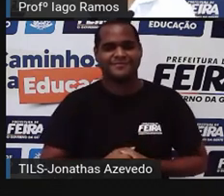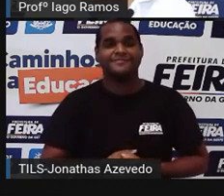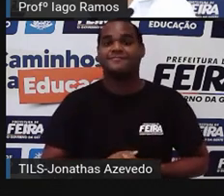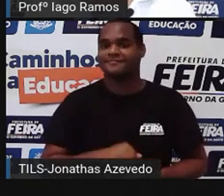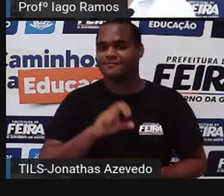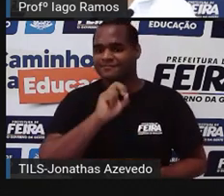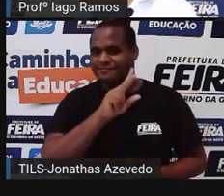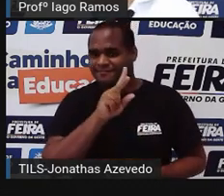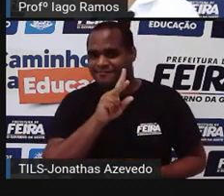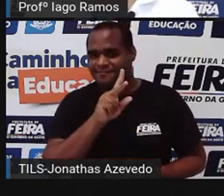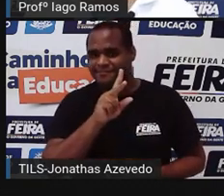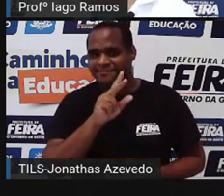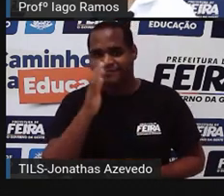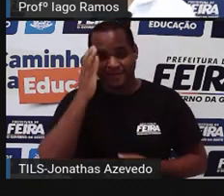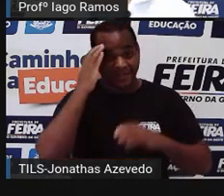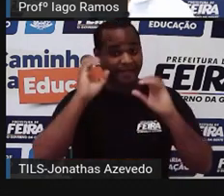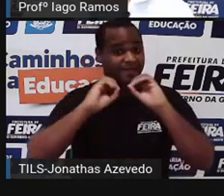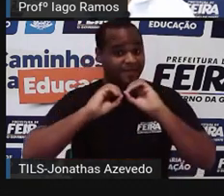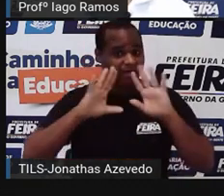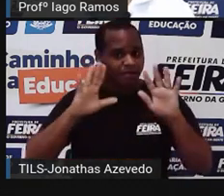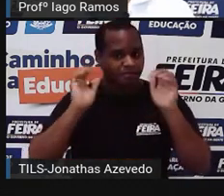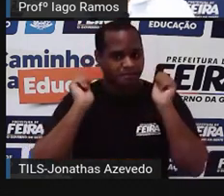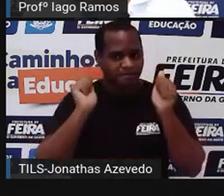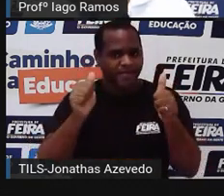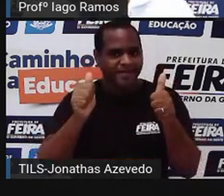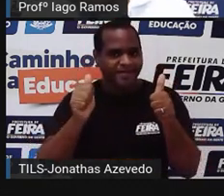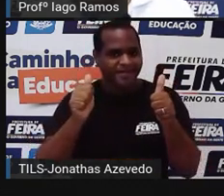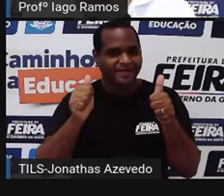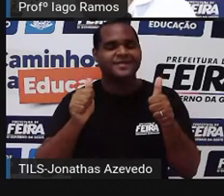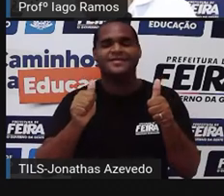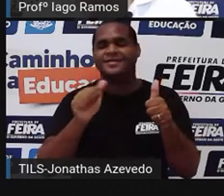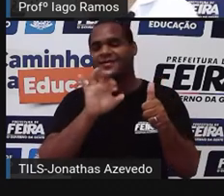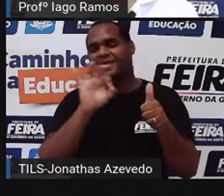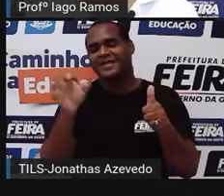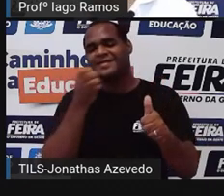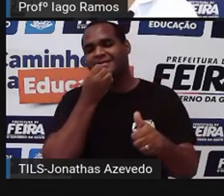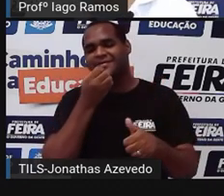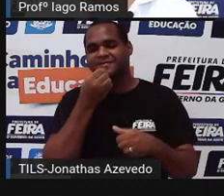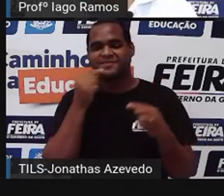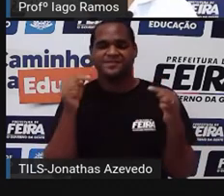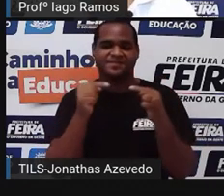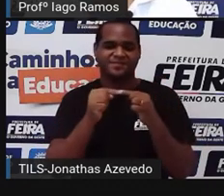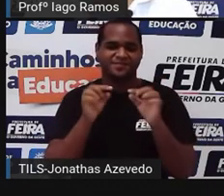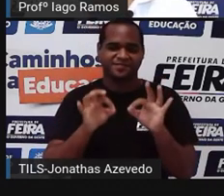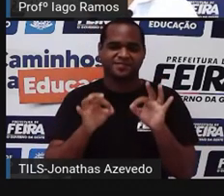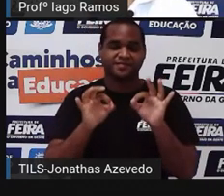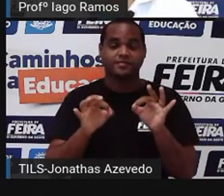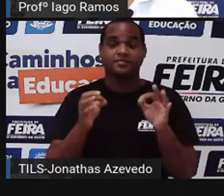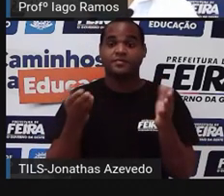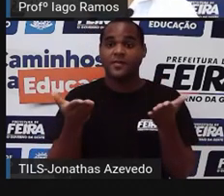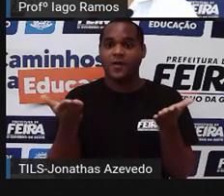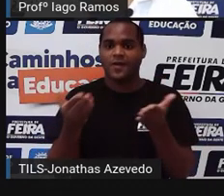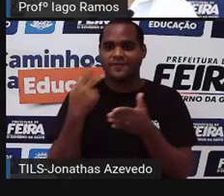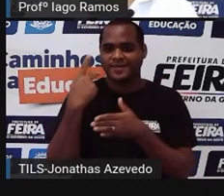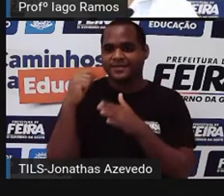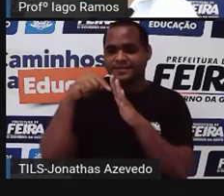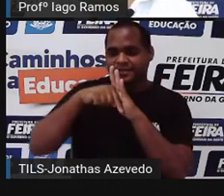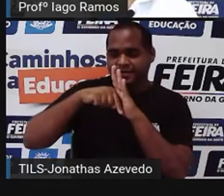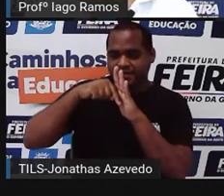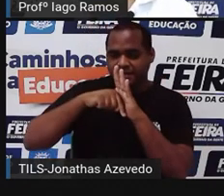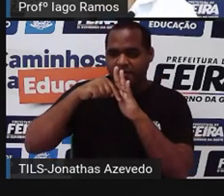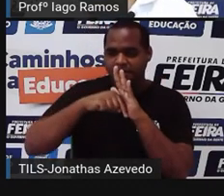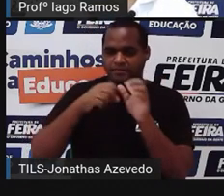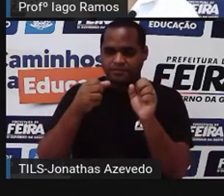tranquilo deu para entender mesmo Então beleza é isso aí vamos avaliar para